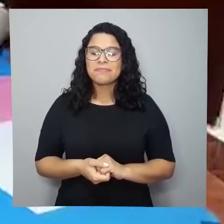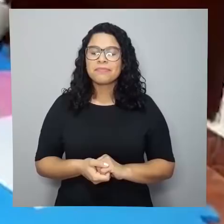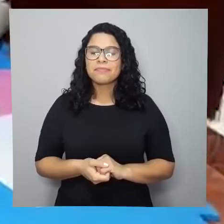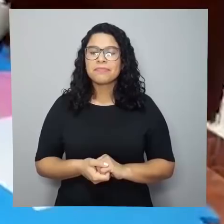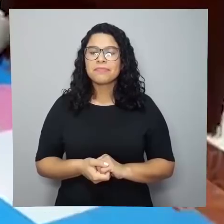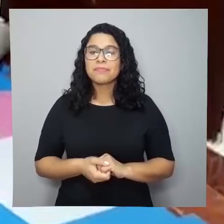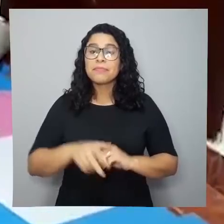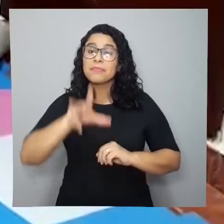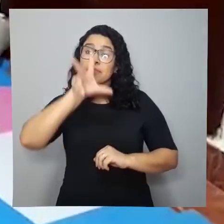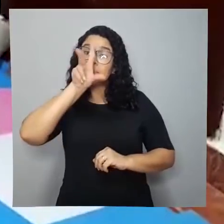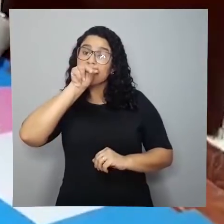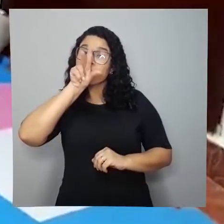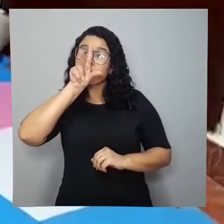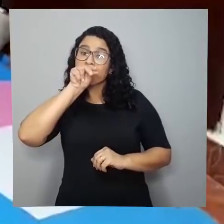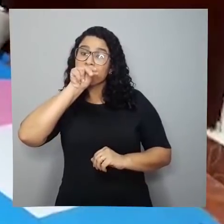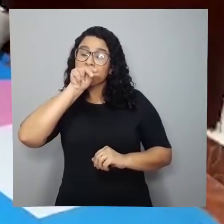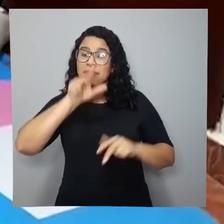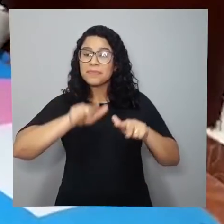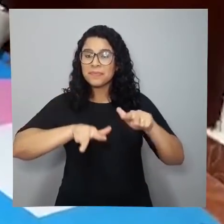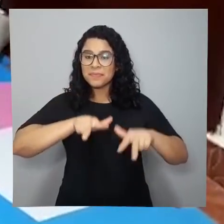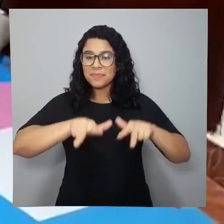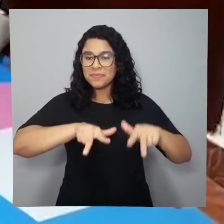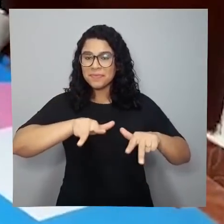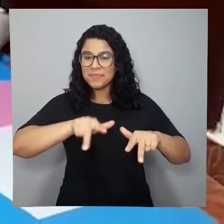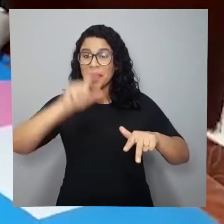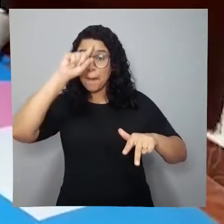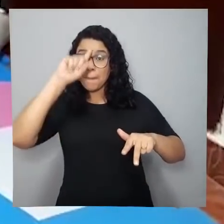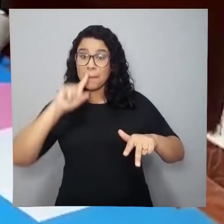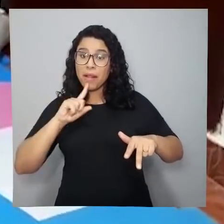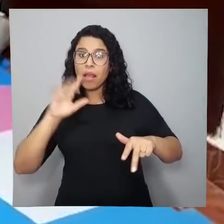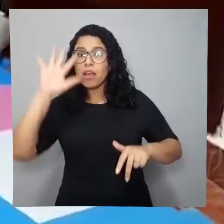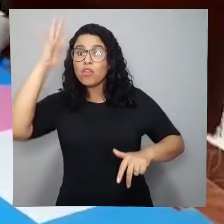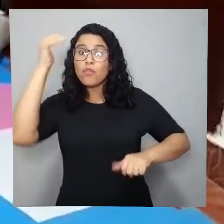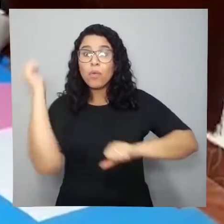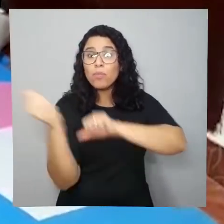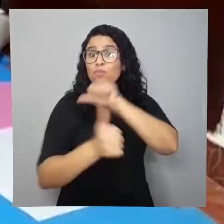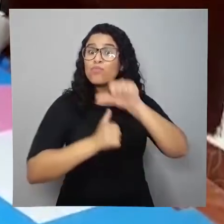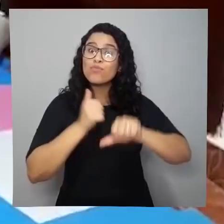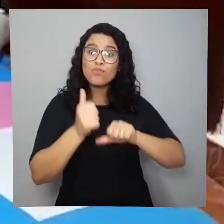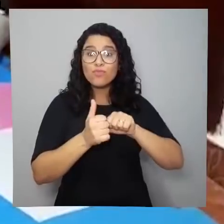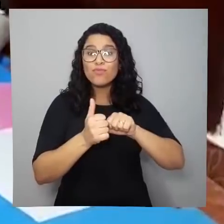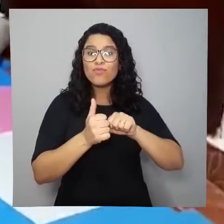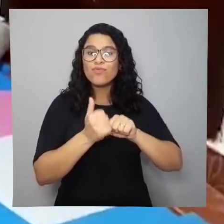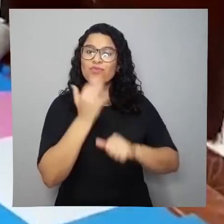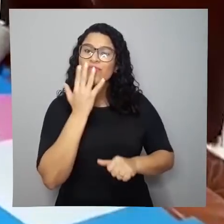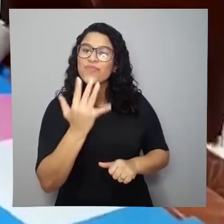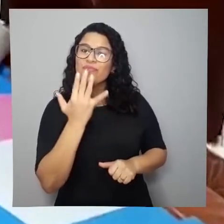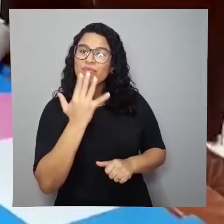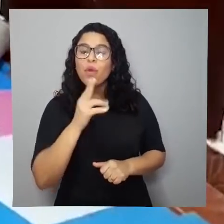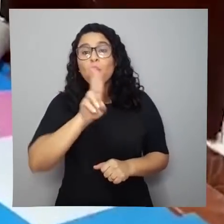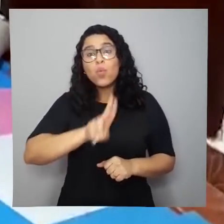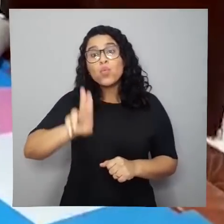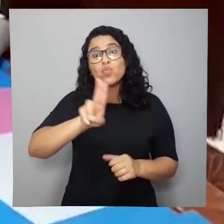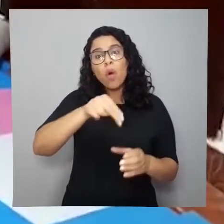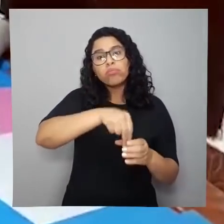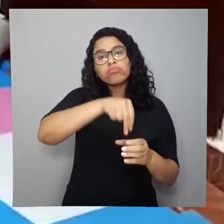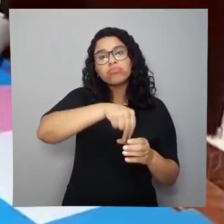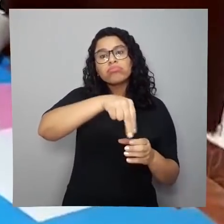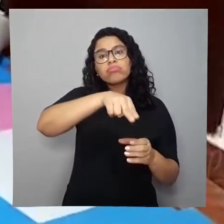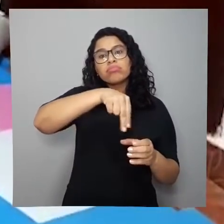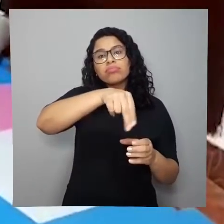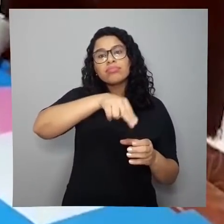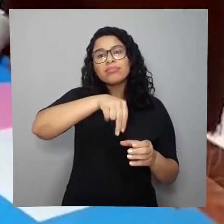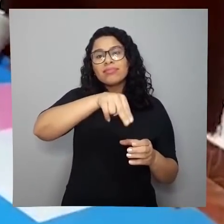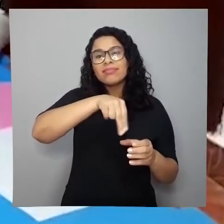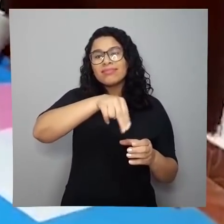Um patinho amarelinho resolveu mudar de cor. Usou tinta azul e